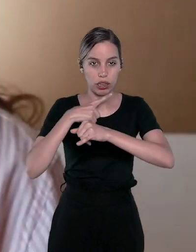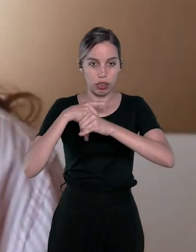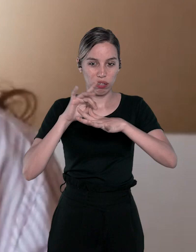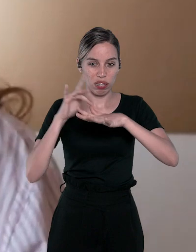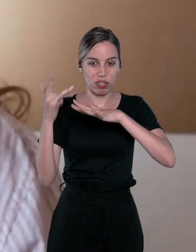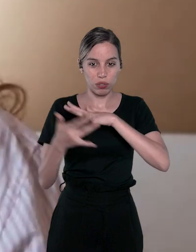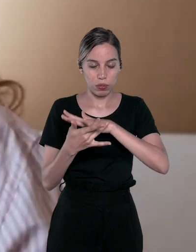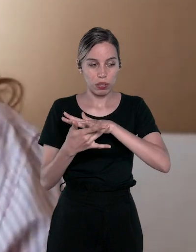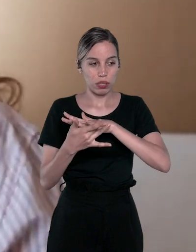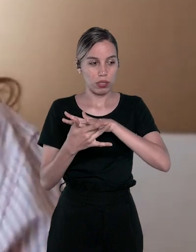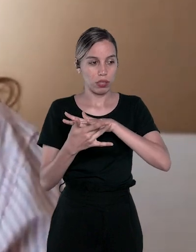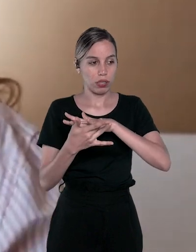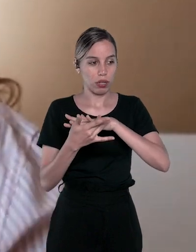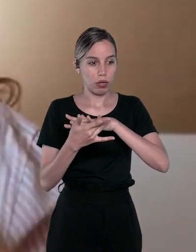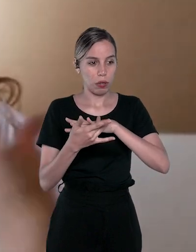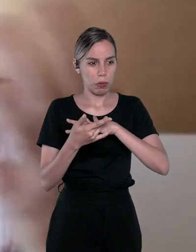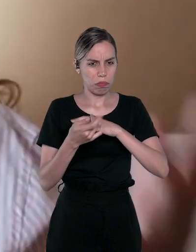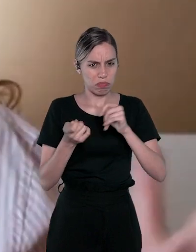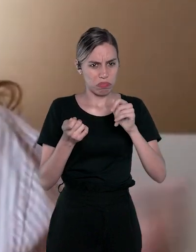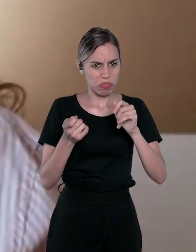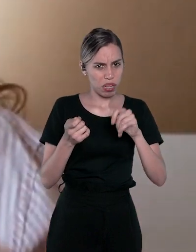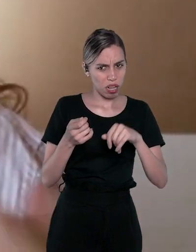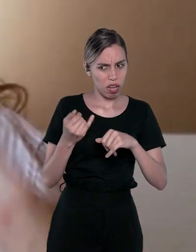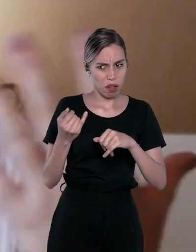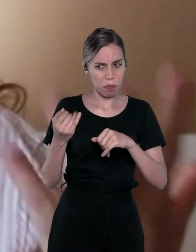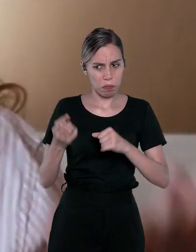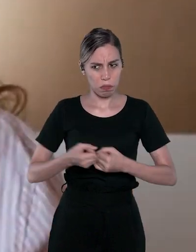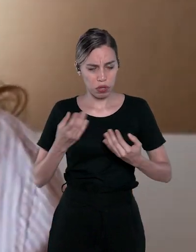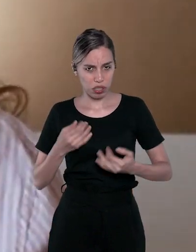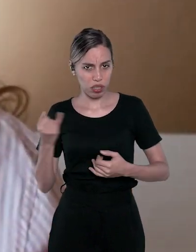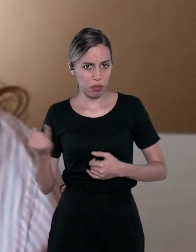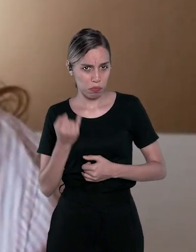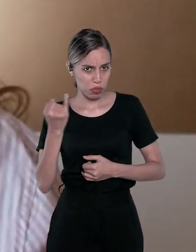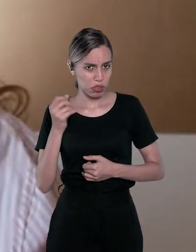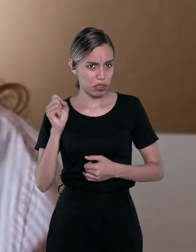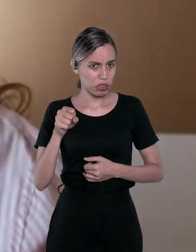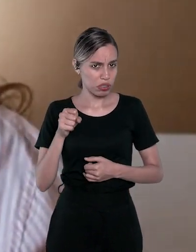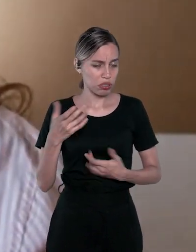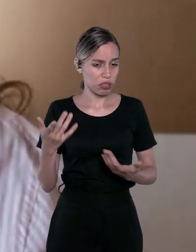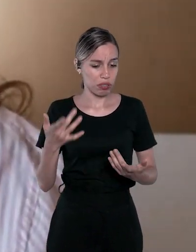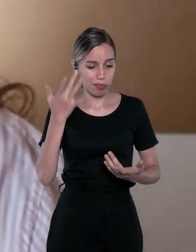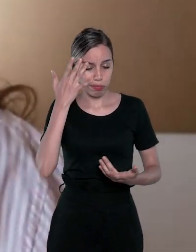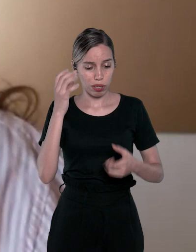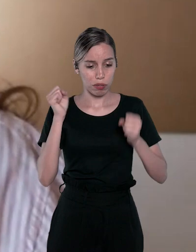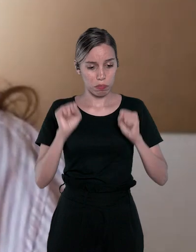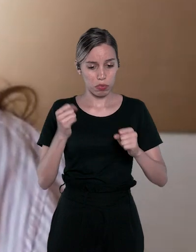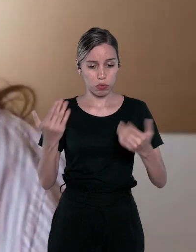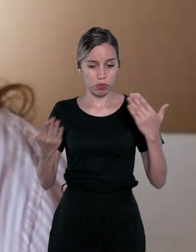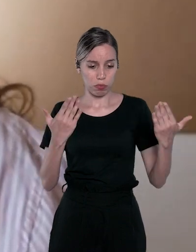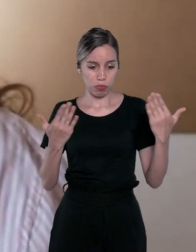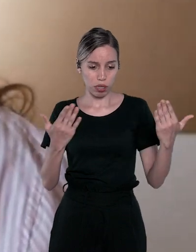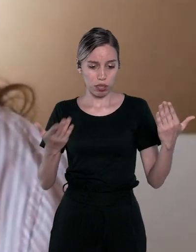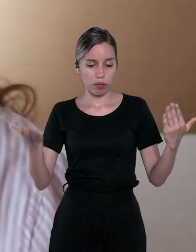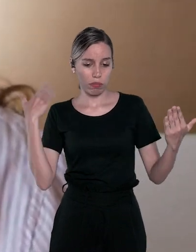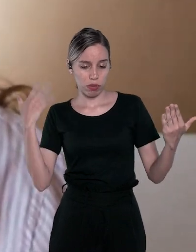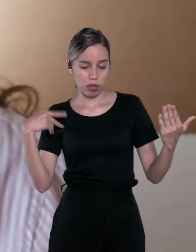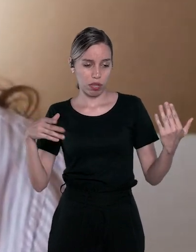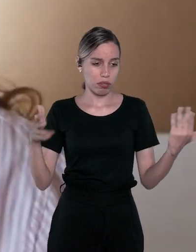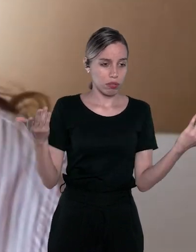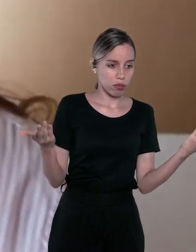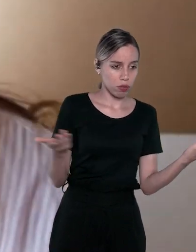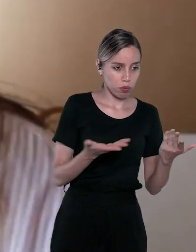se dá para fazer um paralelo, né, de outras épocas, desde quando você lançou até nos dias atuais?